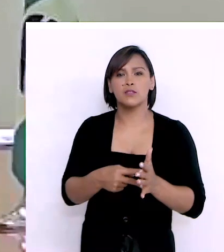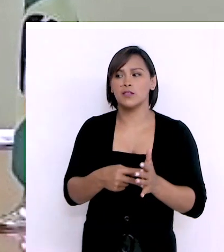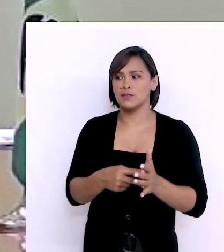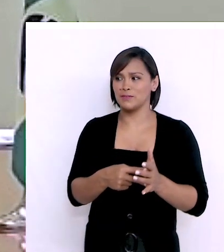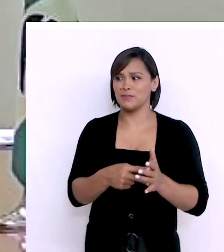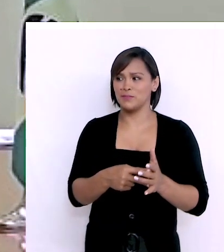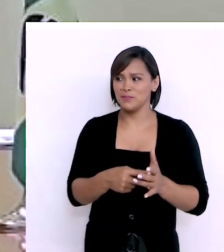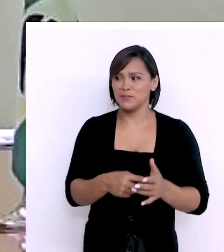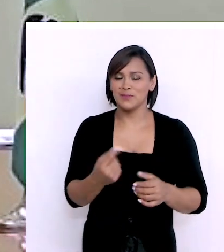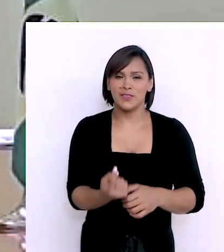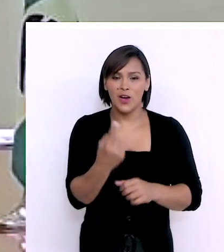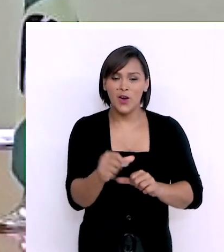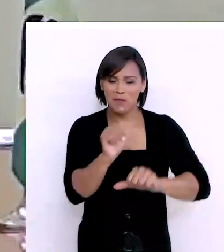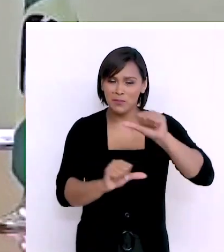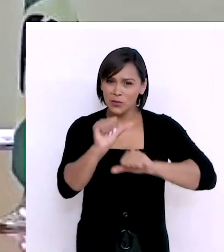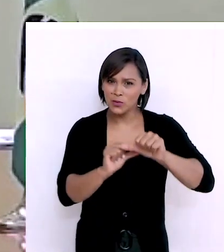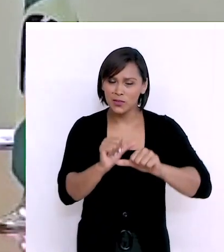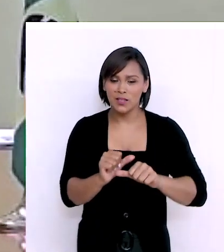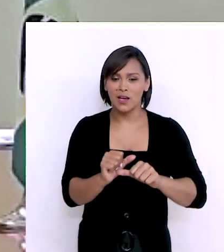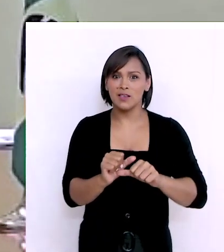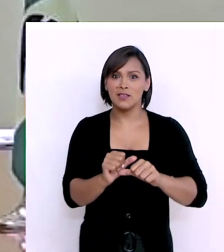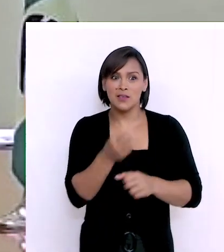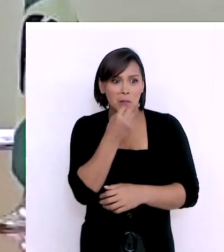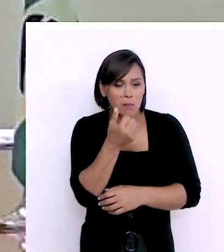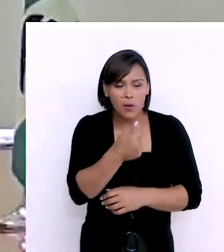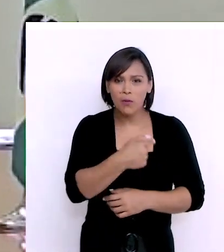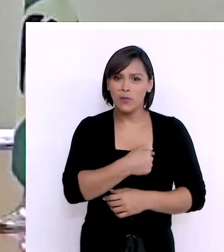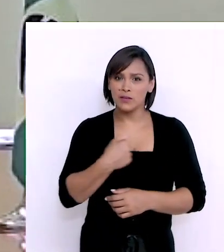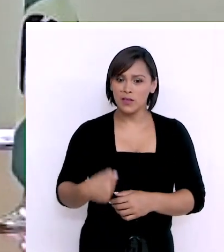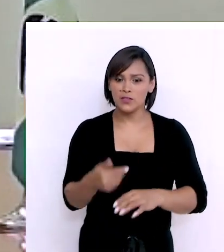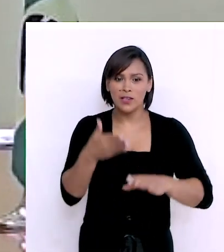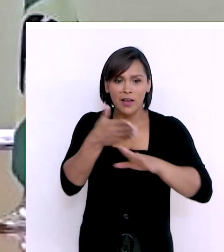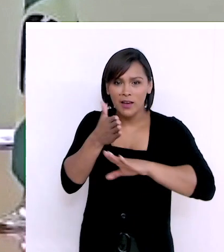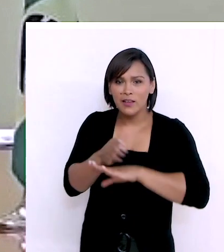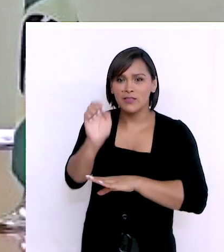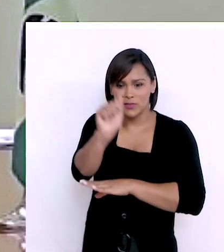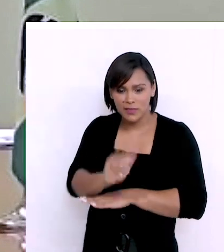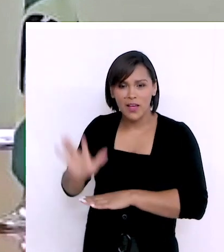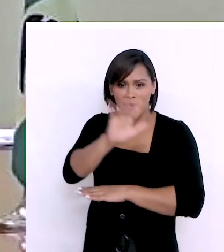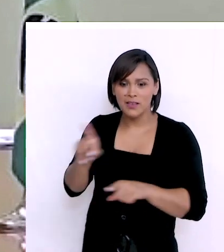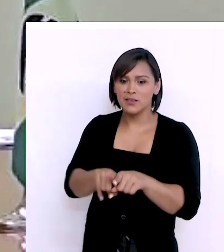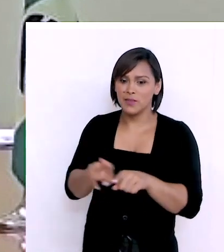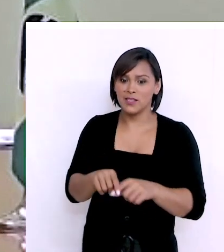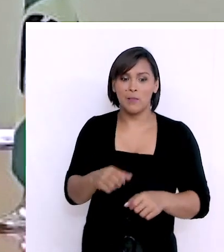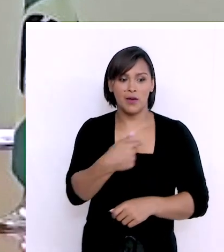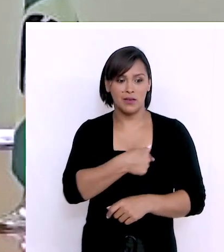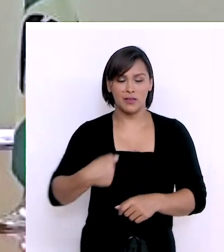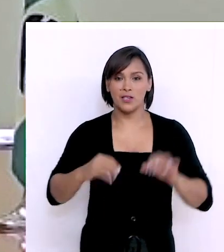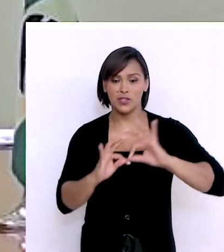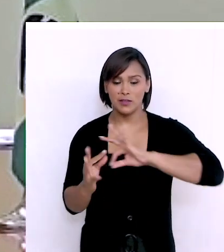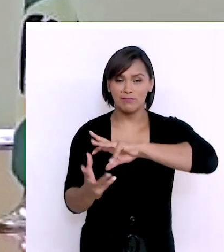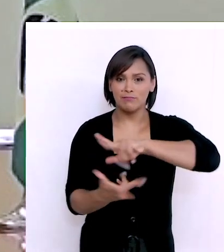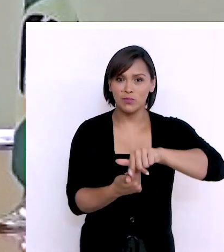uma mudança de posição relativa da China dentro da Ásia, mas também da China no mundo.